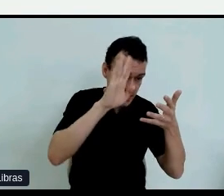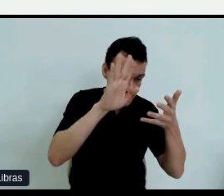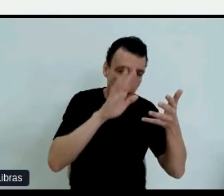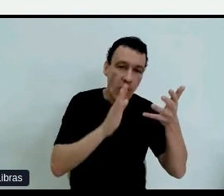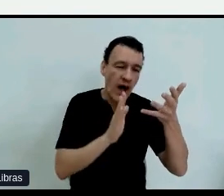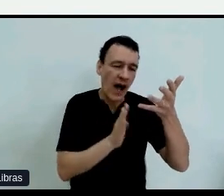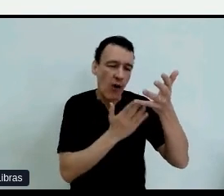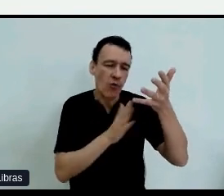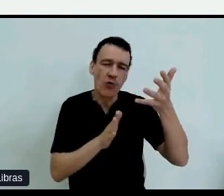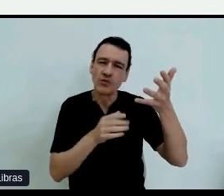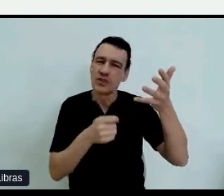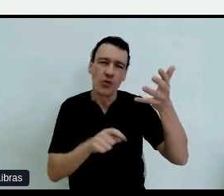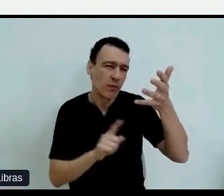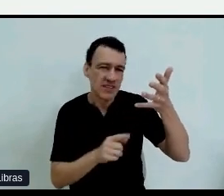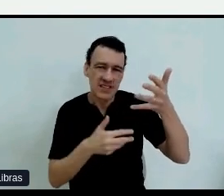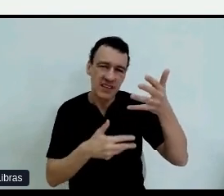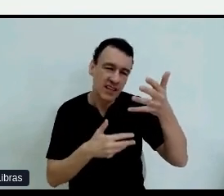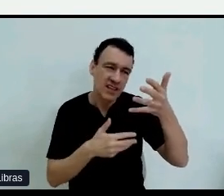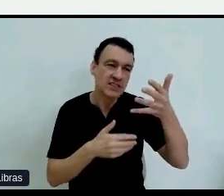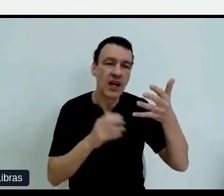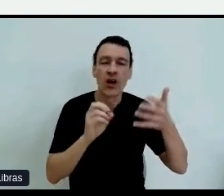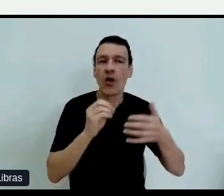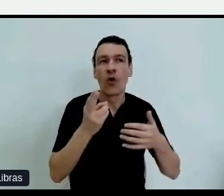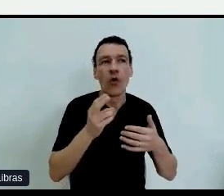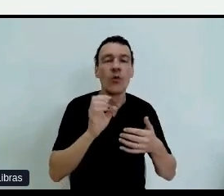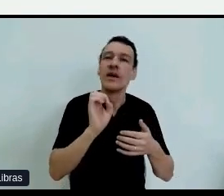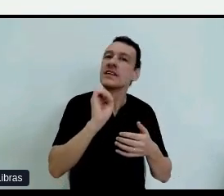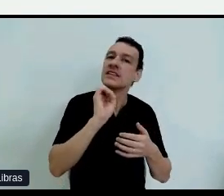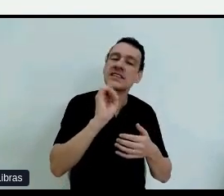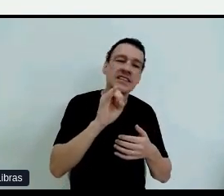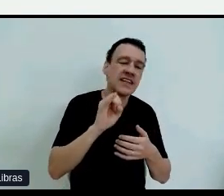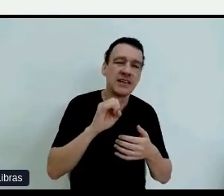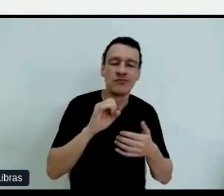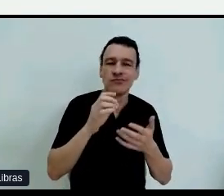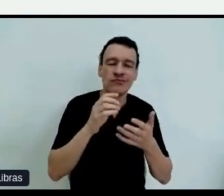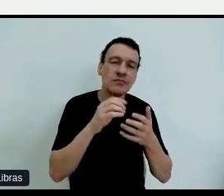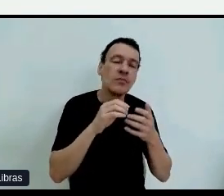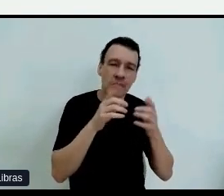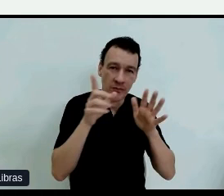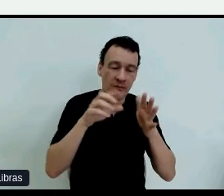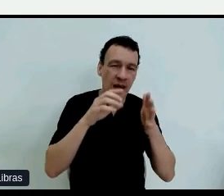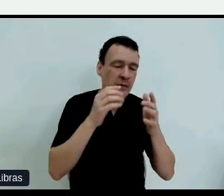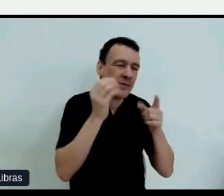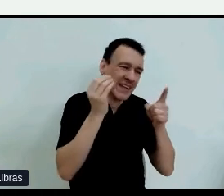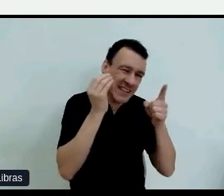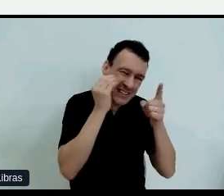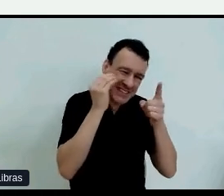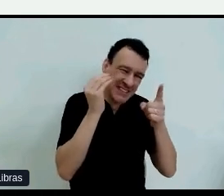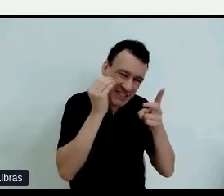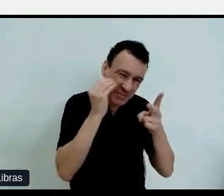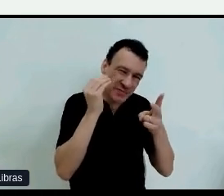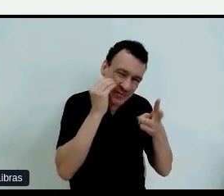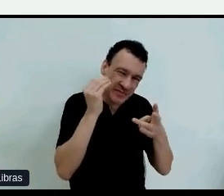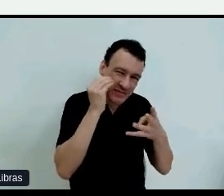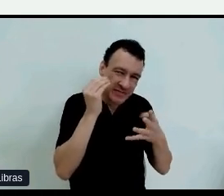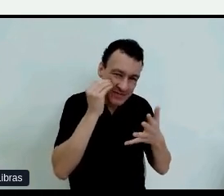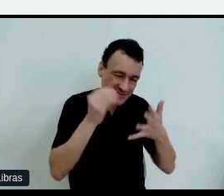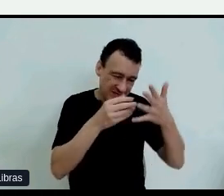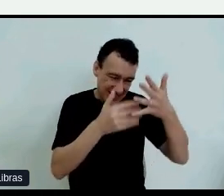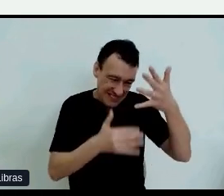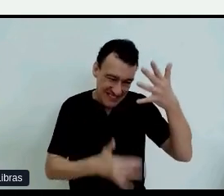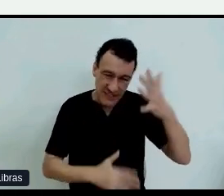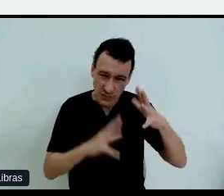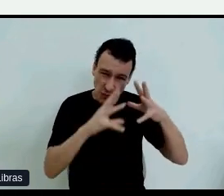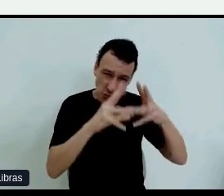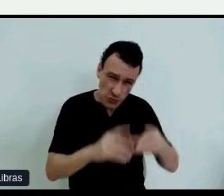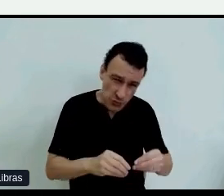gente vai bloquear e testar todos os itens que são duplo A também, saca? E aí acho